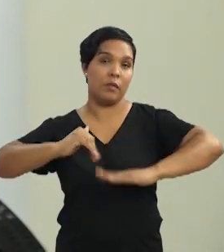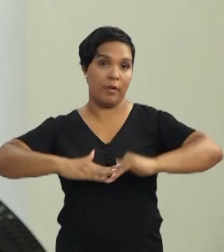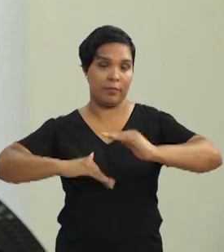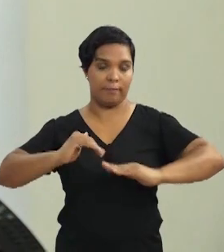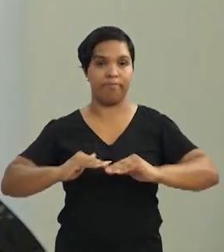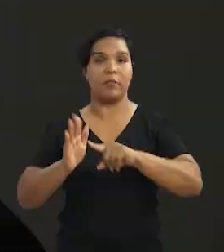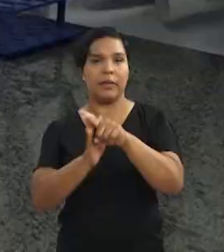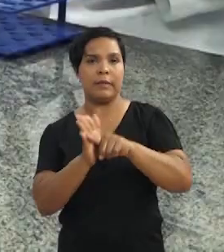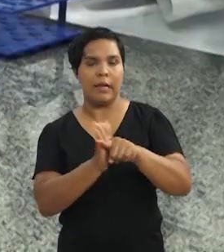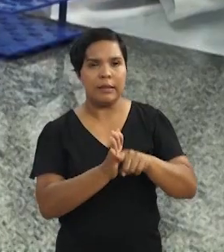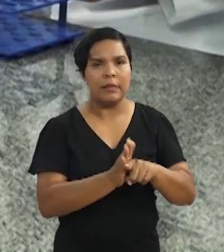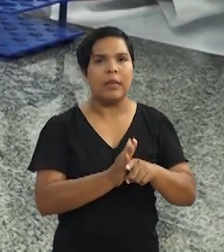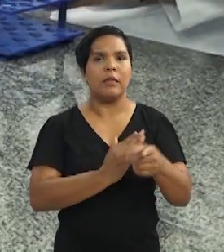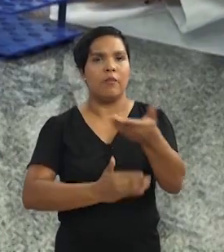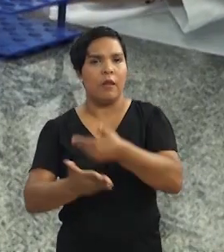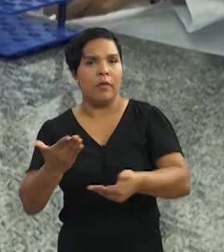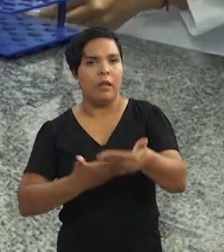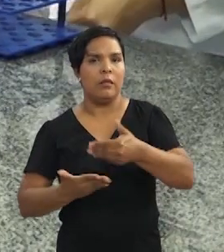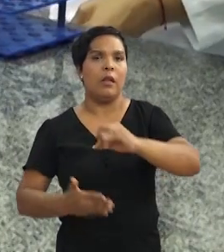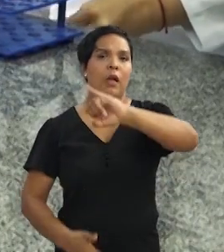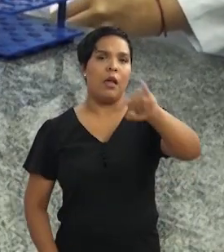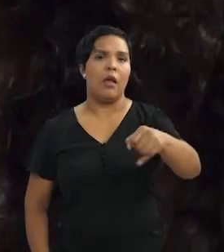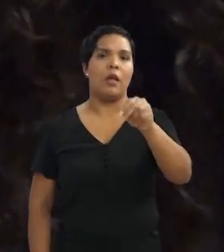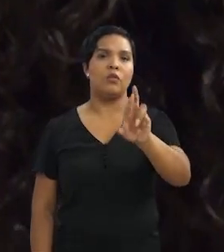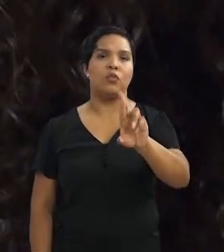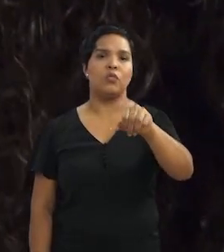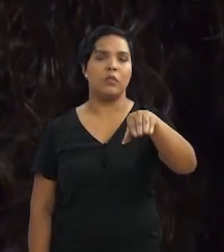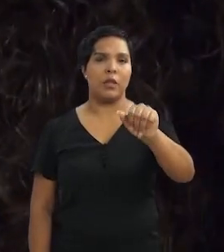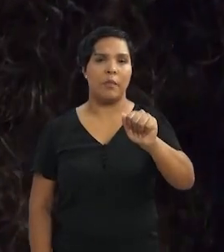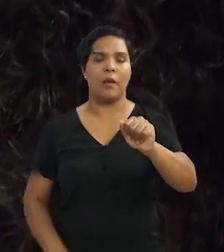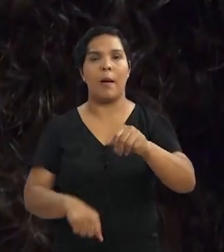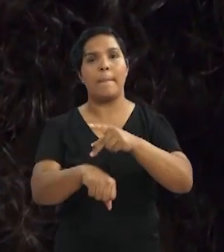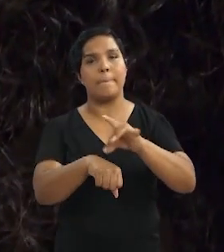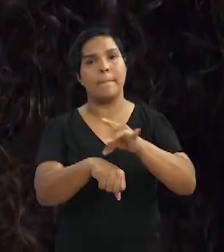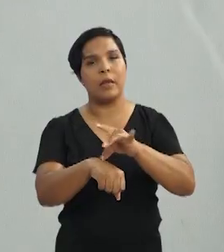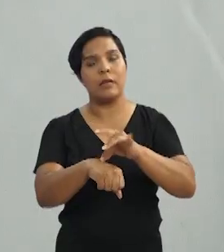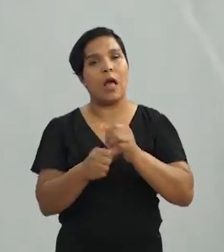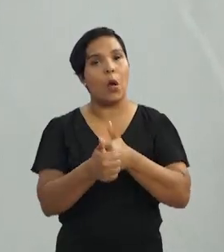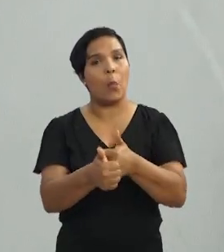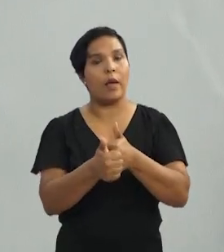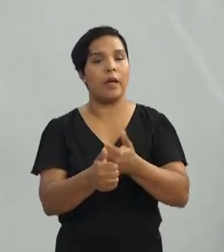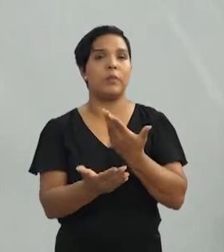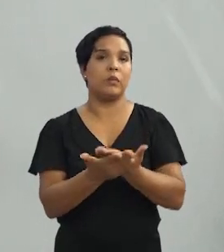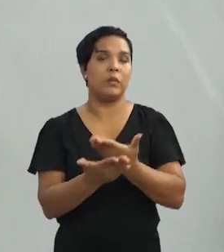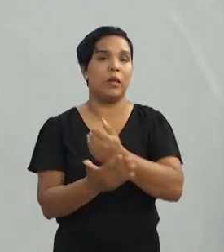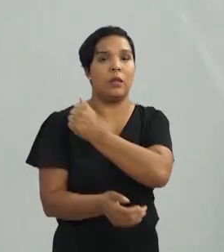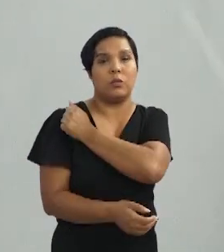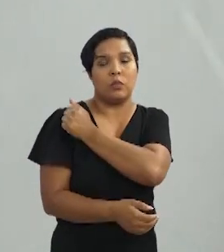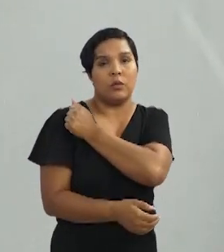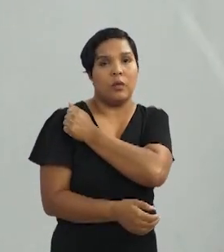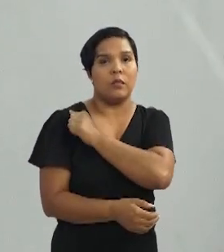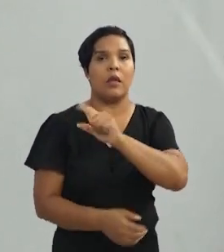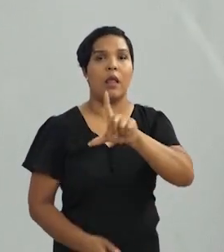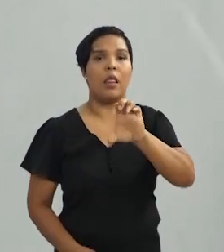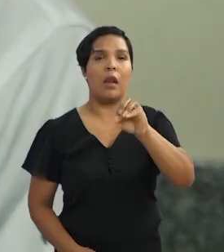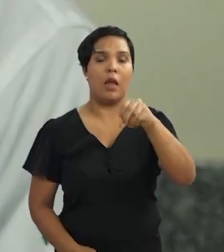para os profissionais. As análises envolvendo o extrato à base da jurema preta em felinos estão sendo acompanhadas pelo estudante do